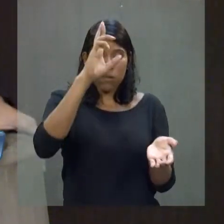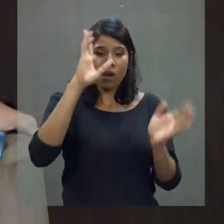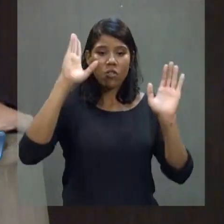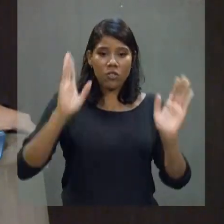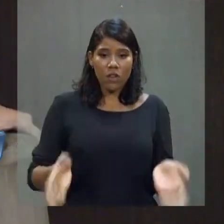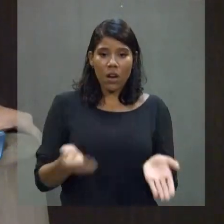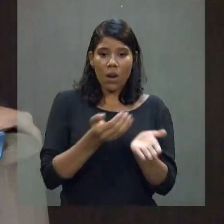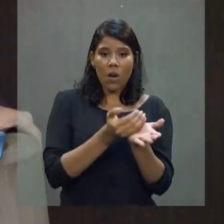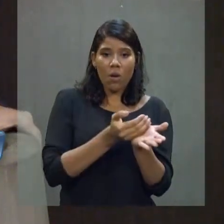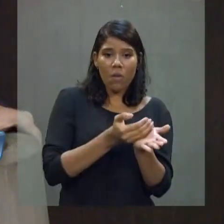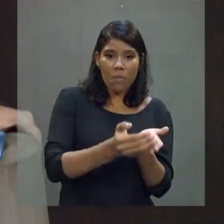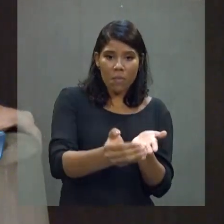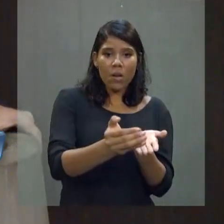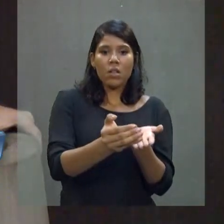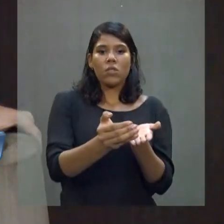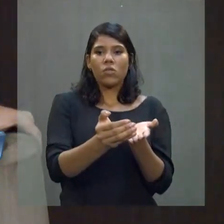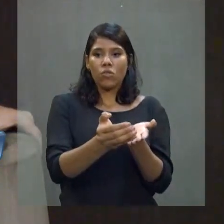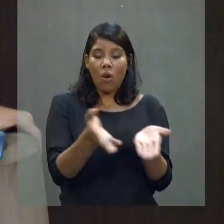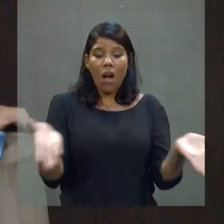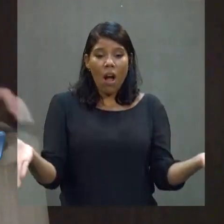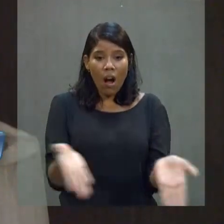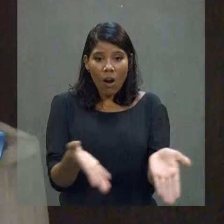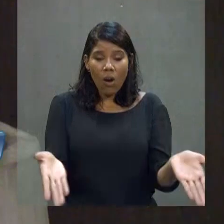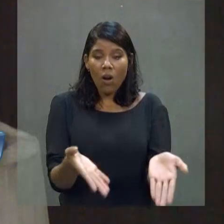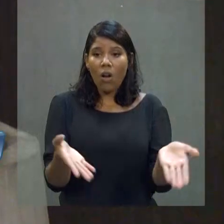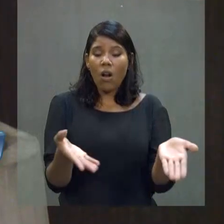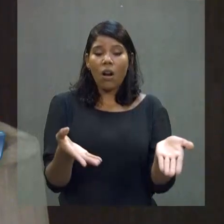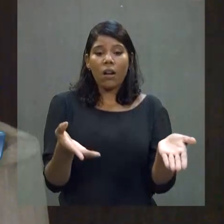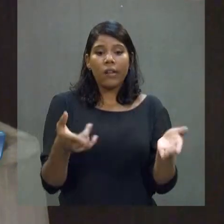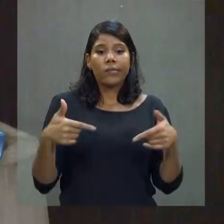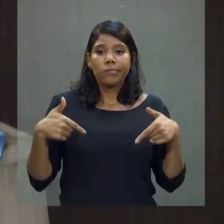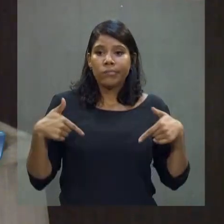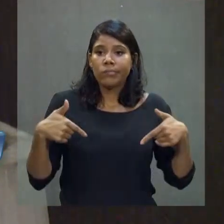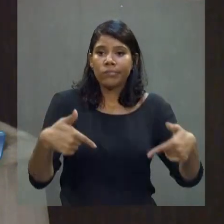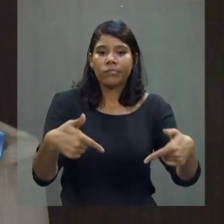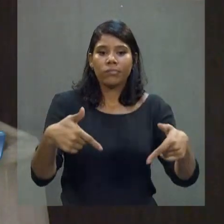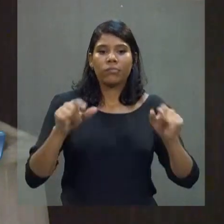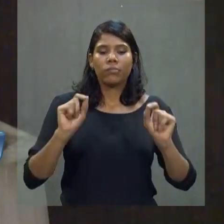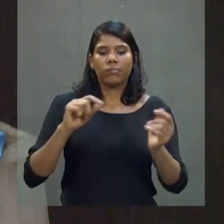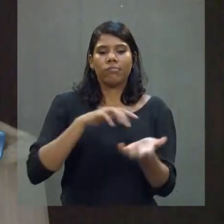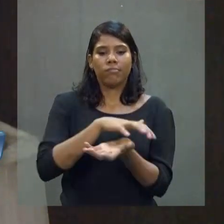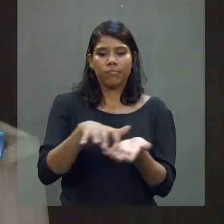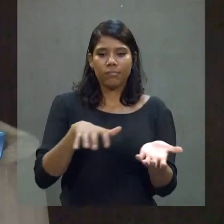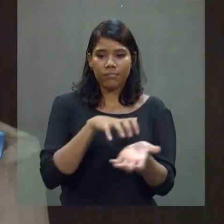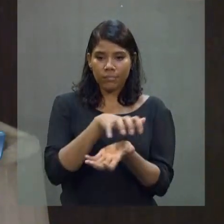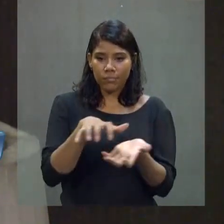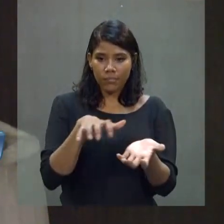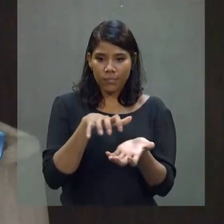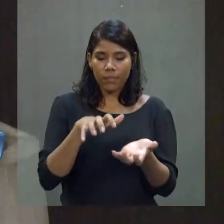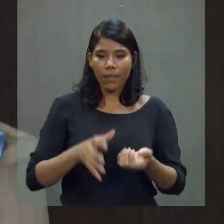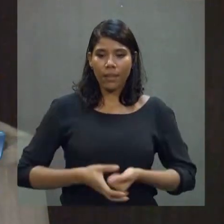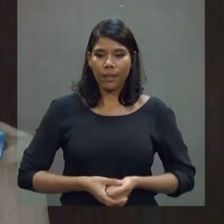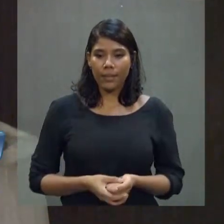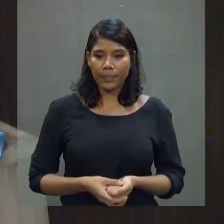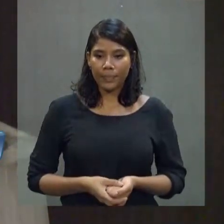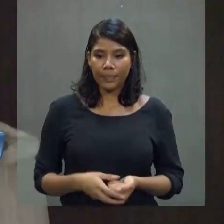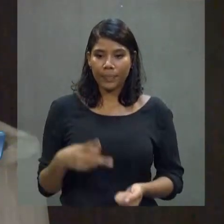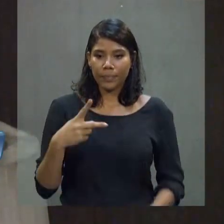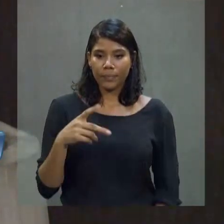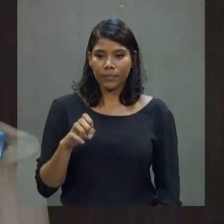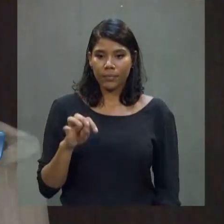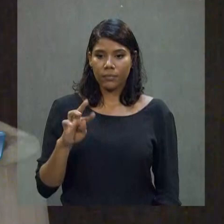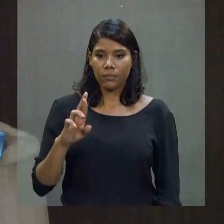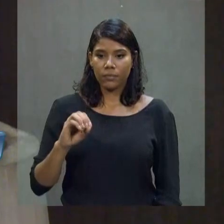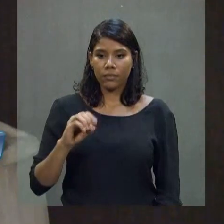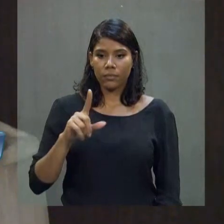inicia-se com esse desafio de levar a cabo essa greve. Os petroleiros no